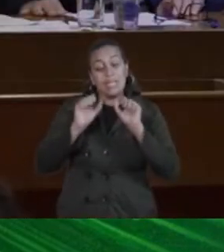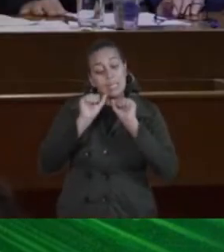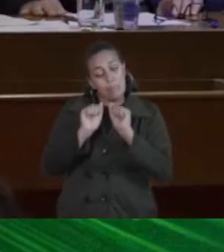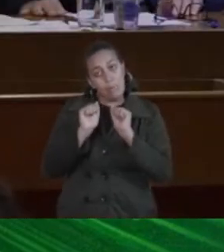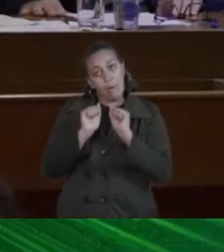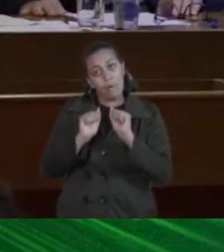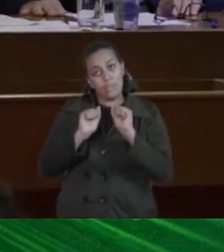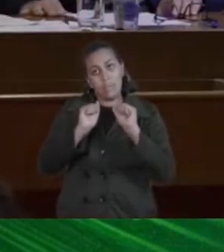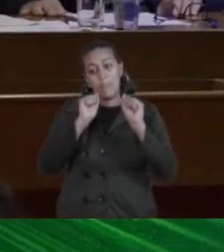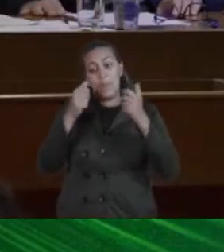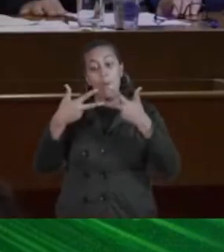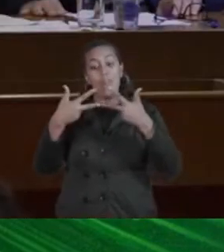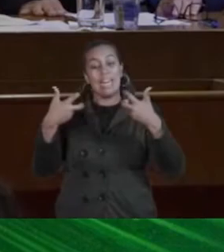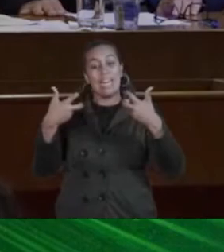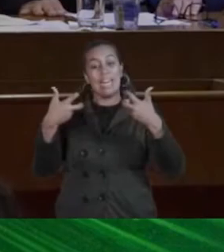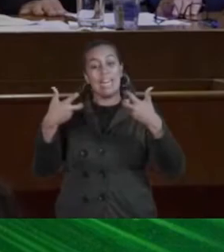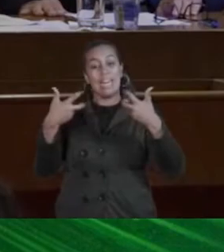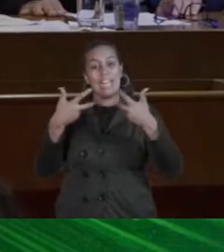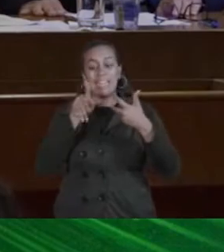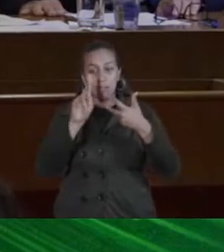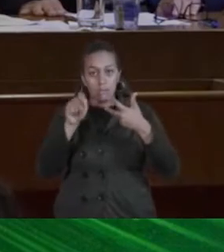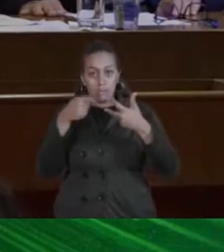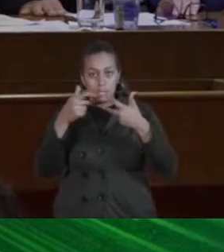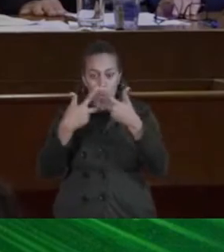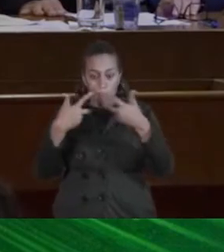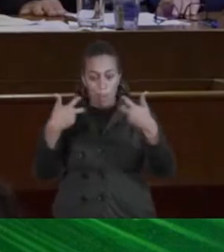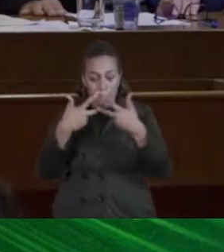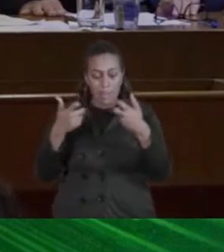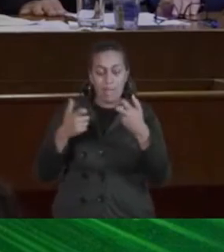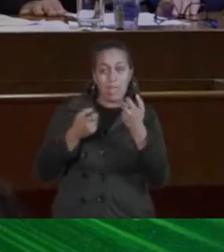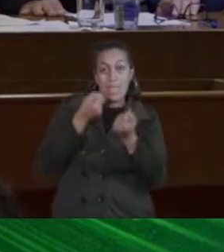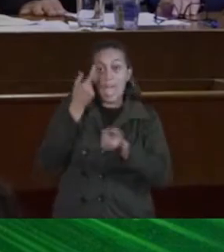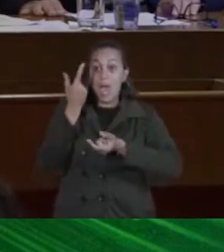a motivação também os cara mexendo no celular